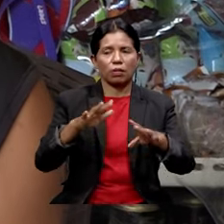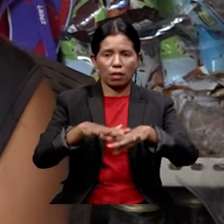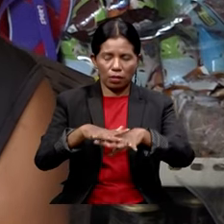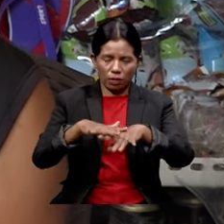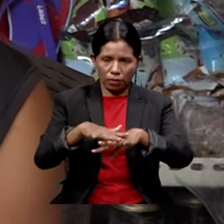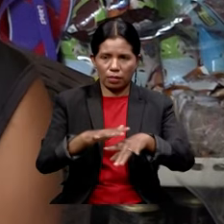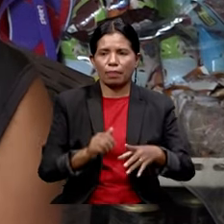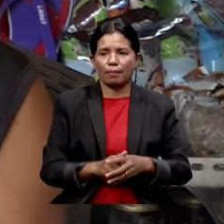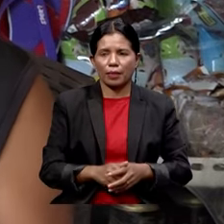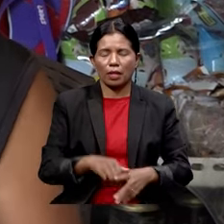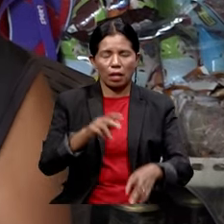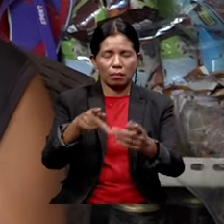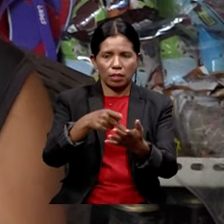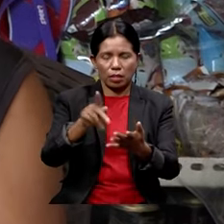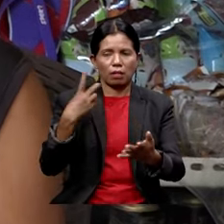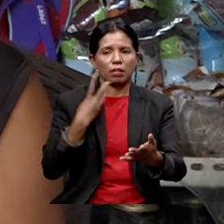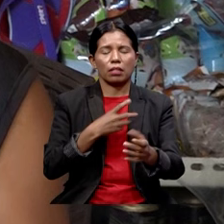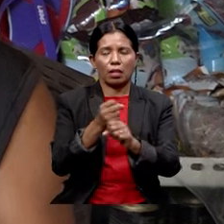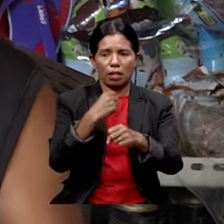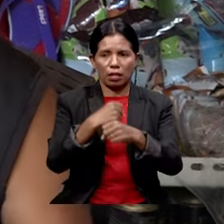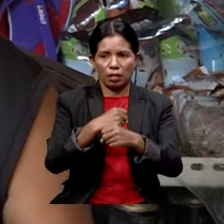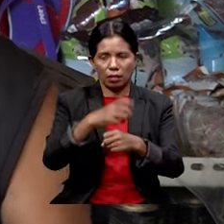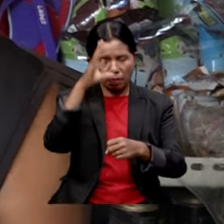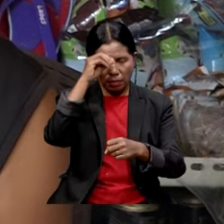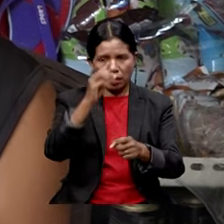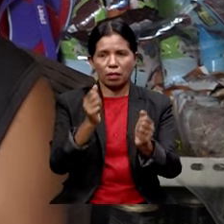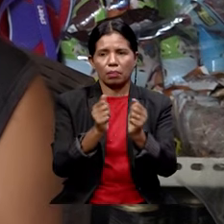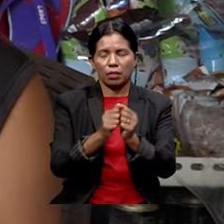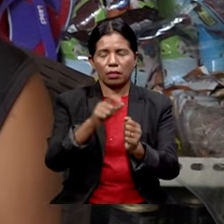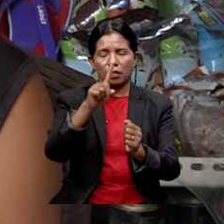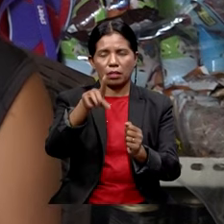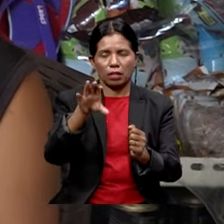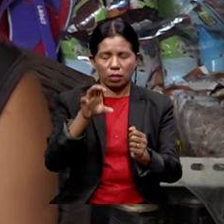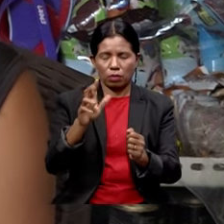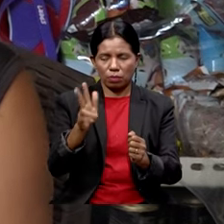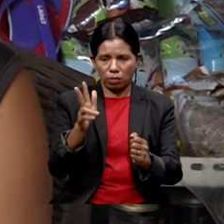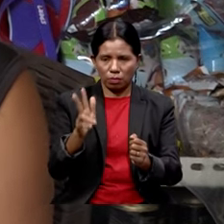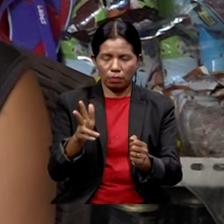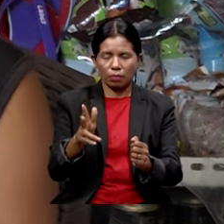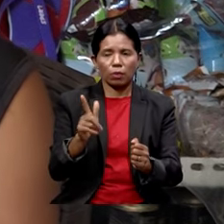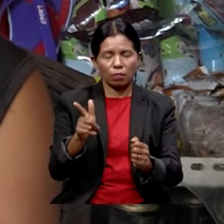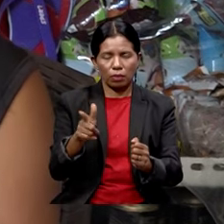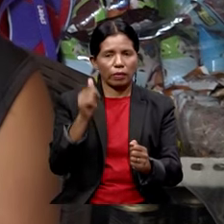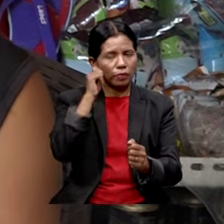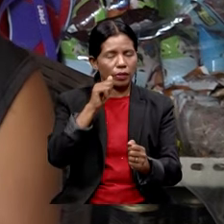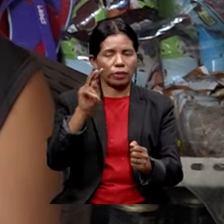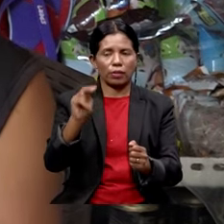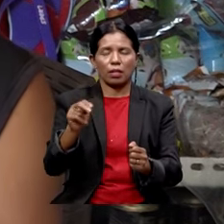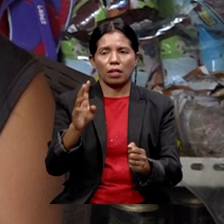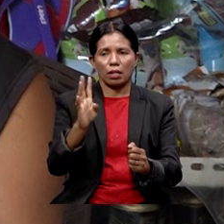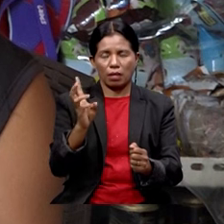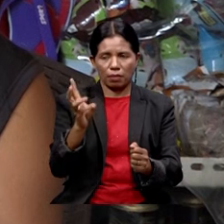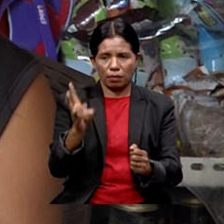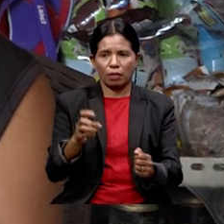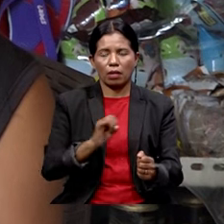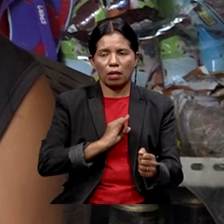ita ita halo ne. Mane nian 120 feto nian 60. Ne